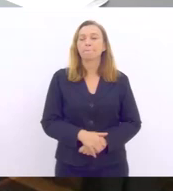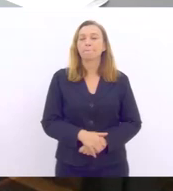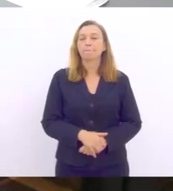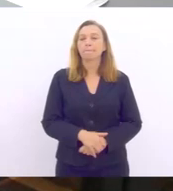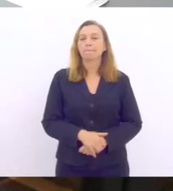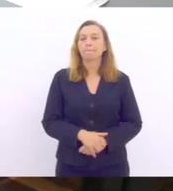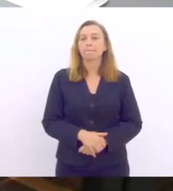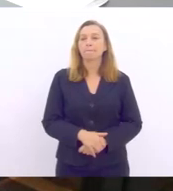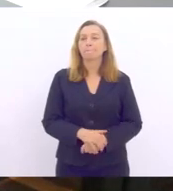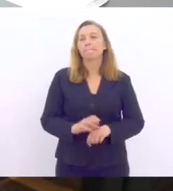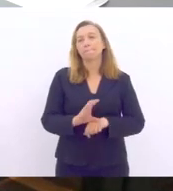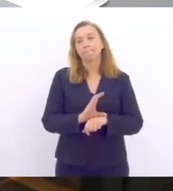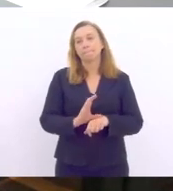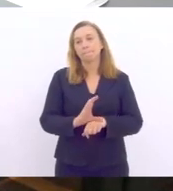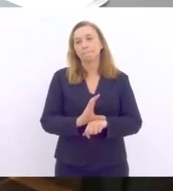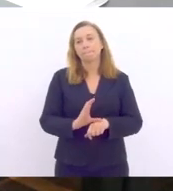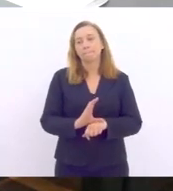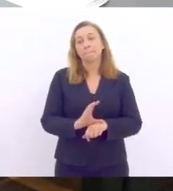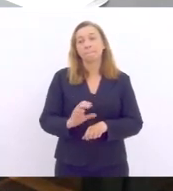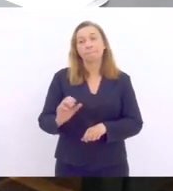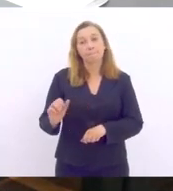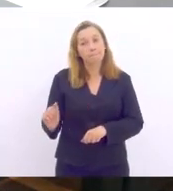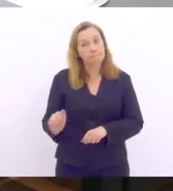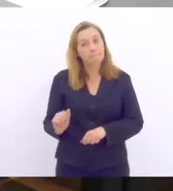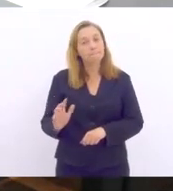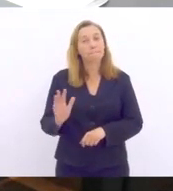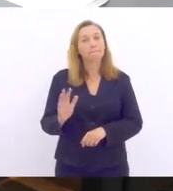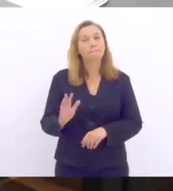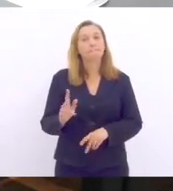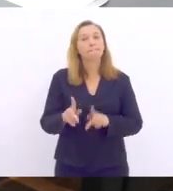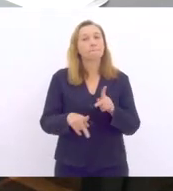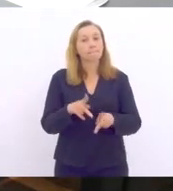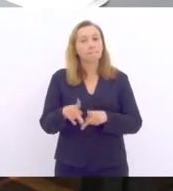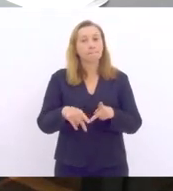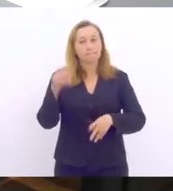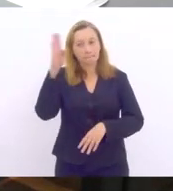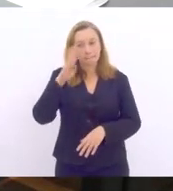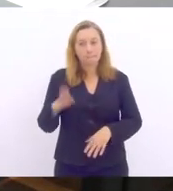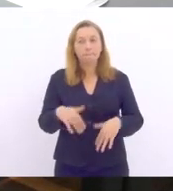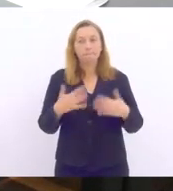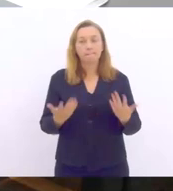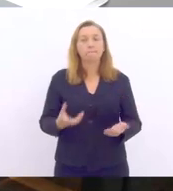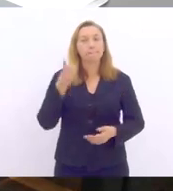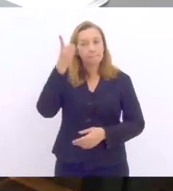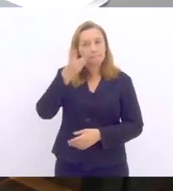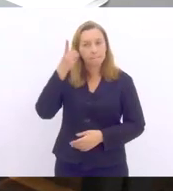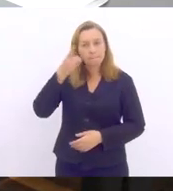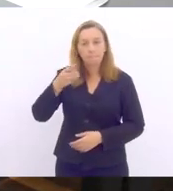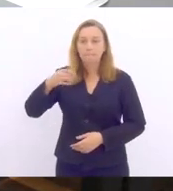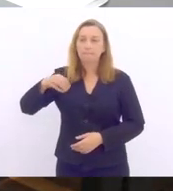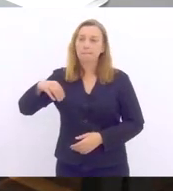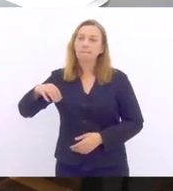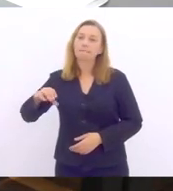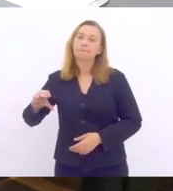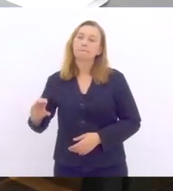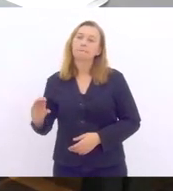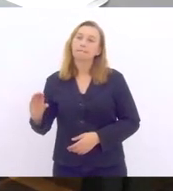princípios constitucionais que são caros ao povo brasileiro. Então, deputado Carlos Mink, deputado Eliomar